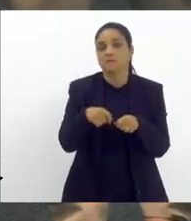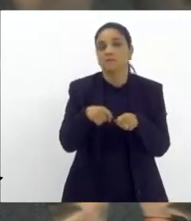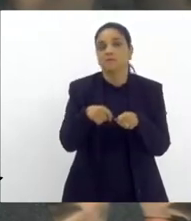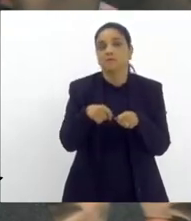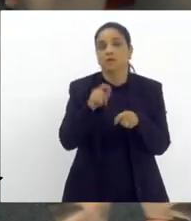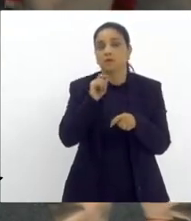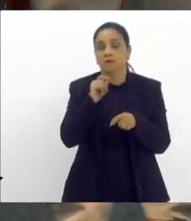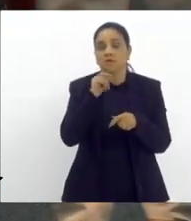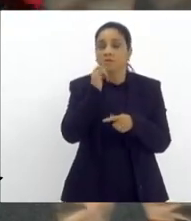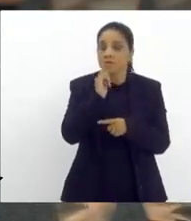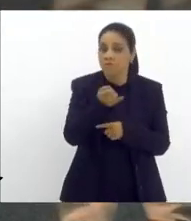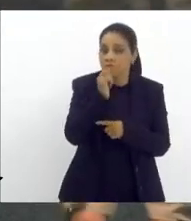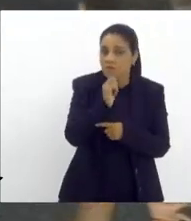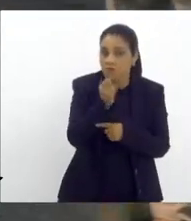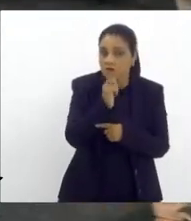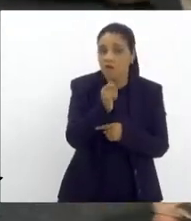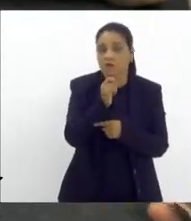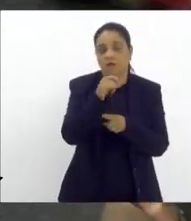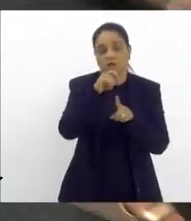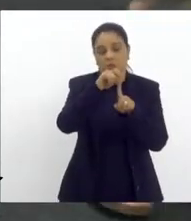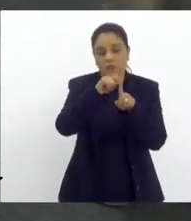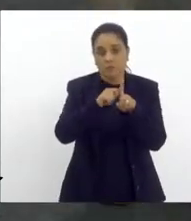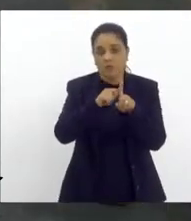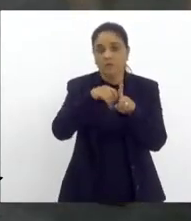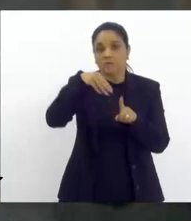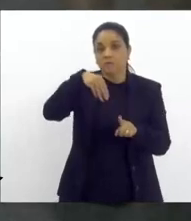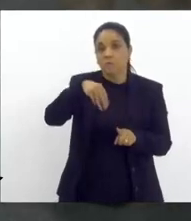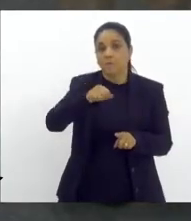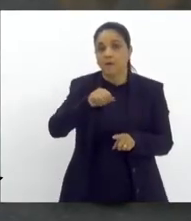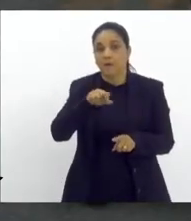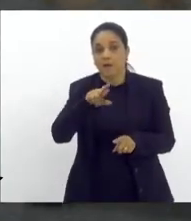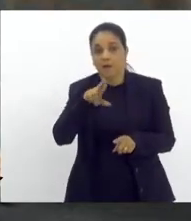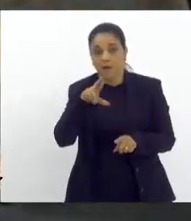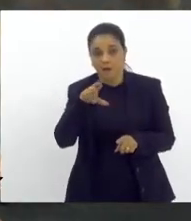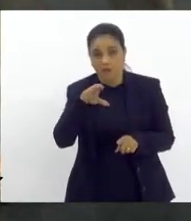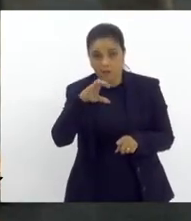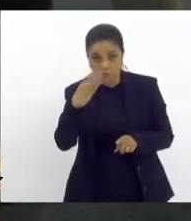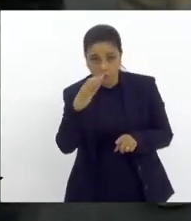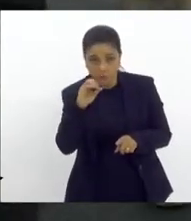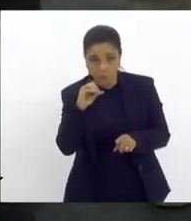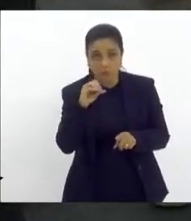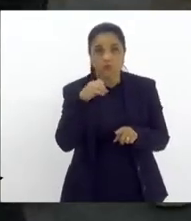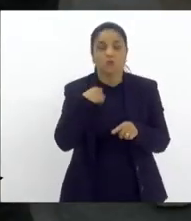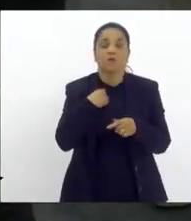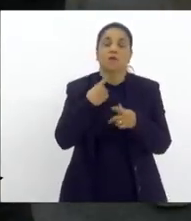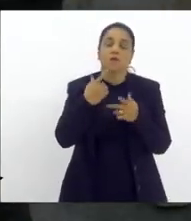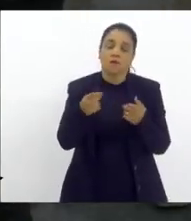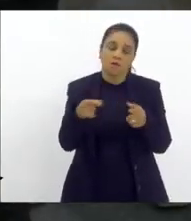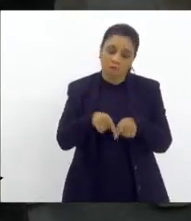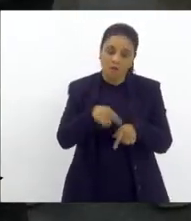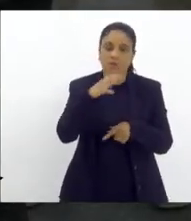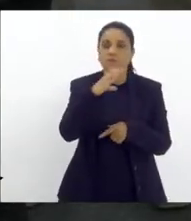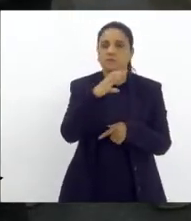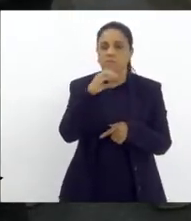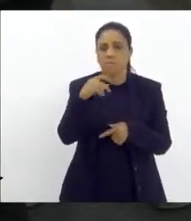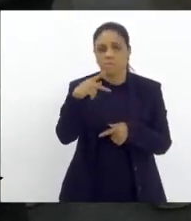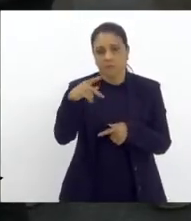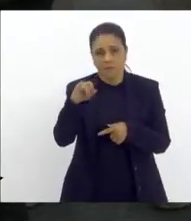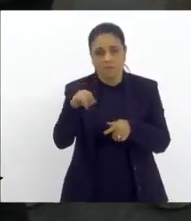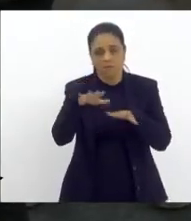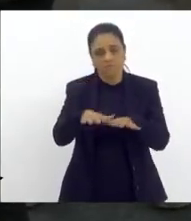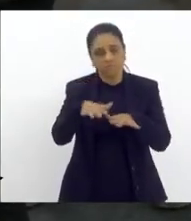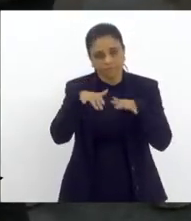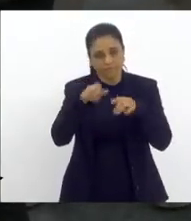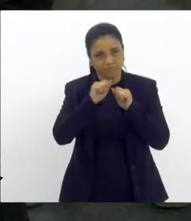no mês de março que a gente possa ter um olhar cuidadoso sobre os projetos de lei fruto dessa CPI realizada nessa casa e